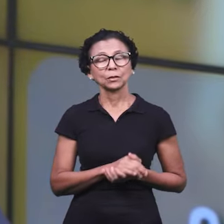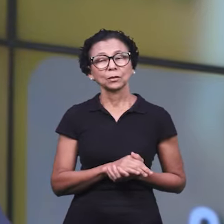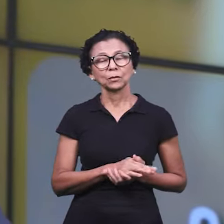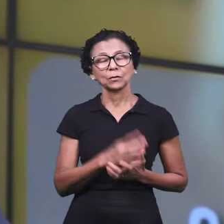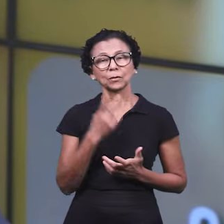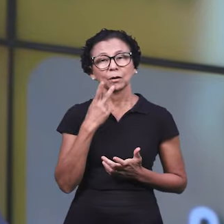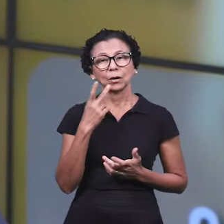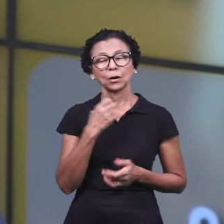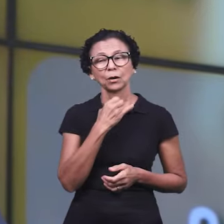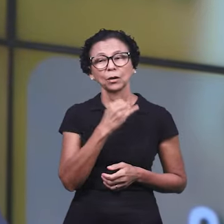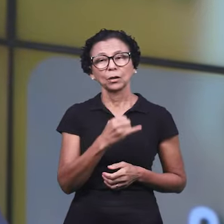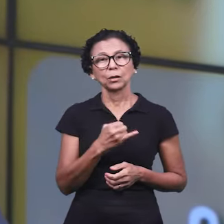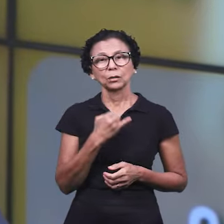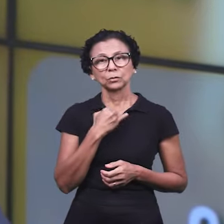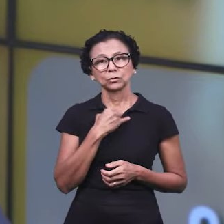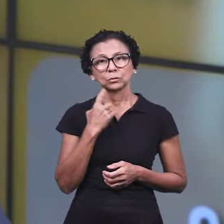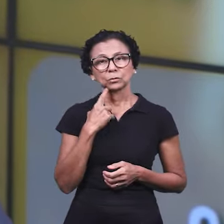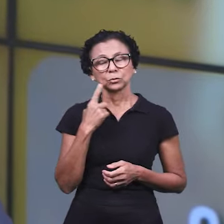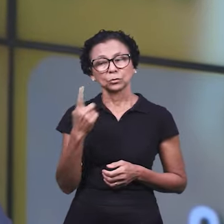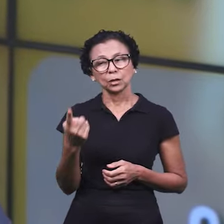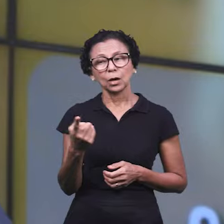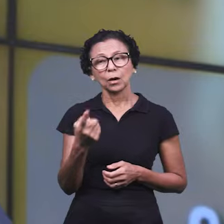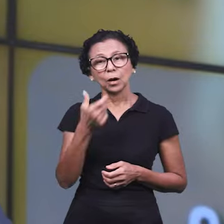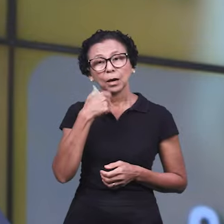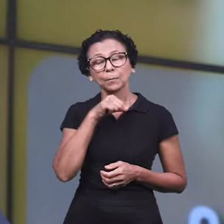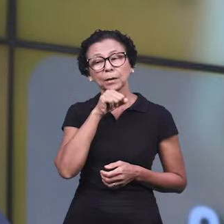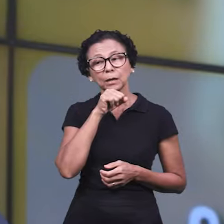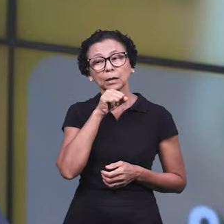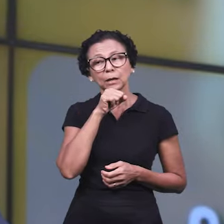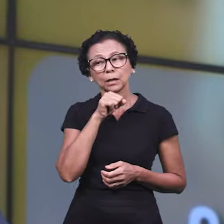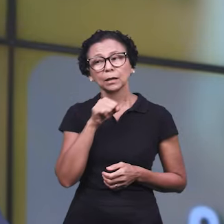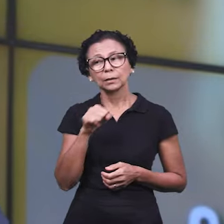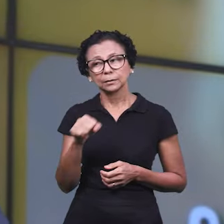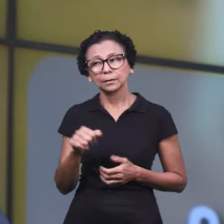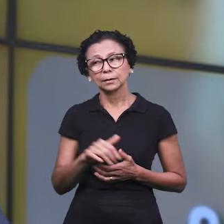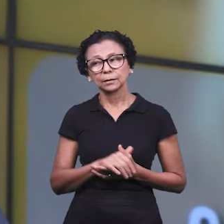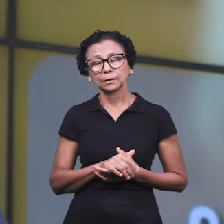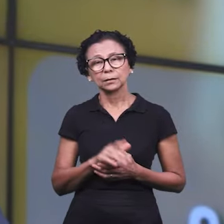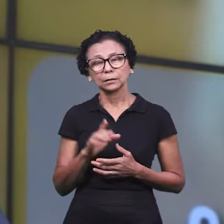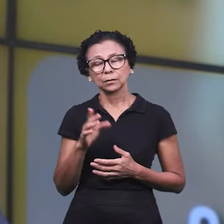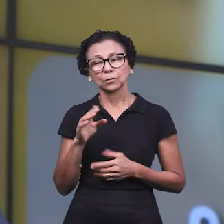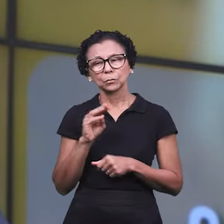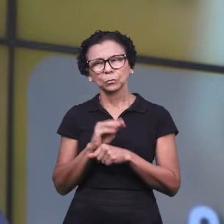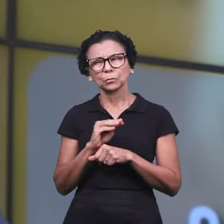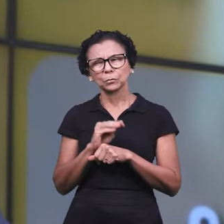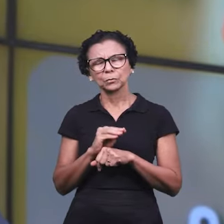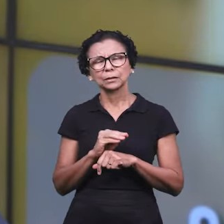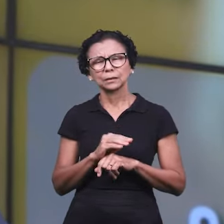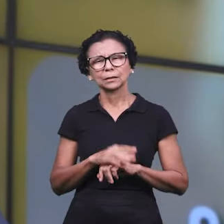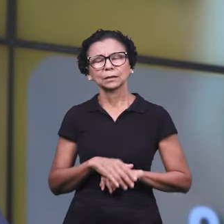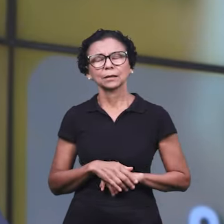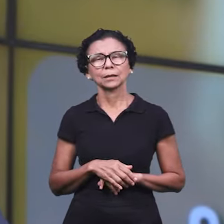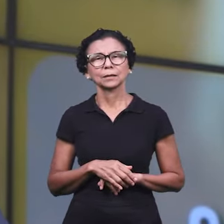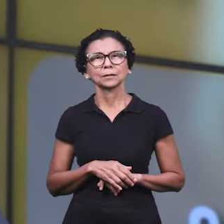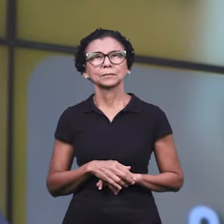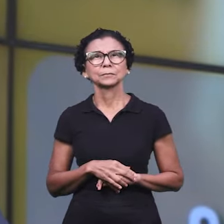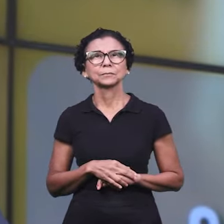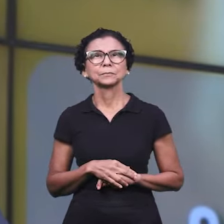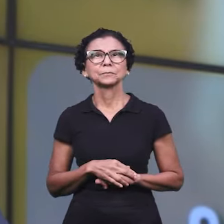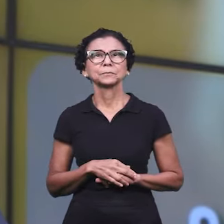dele com com a mãe dele com a mãe com a família com a família dele né então tudo ele é o nosso